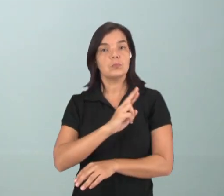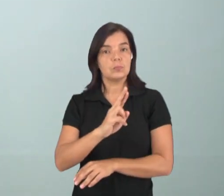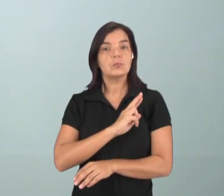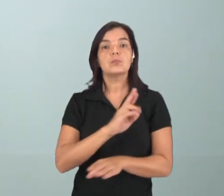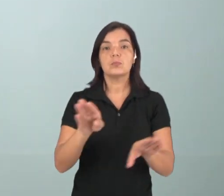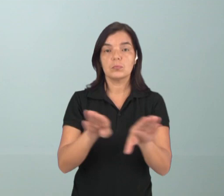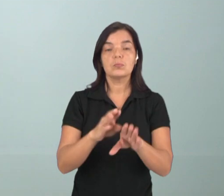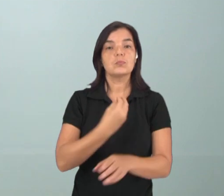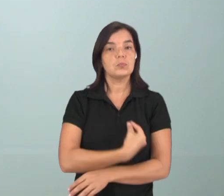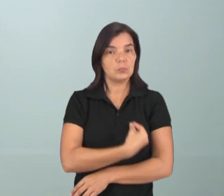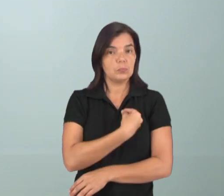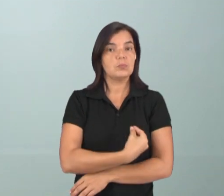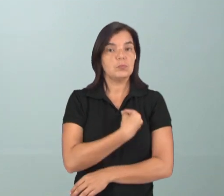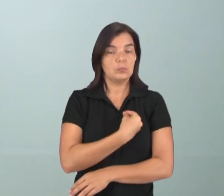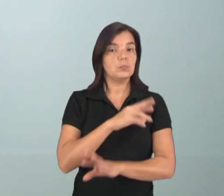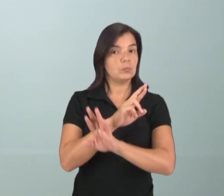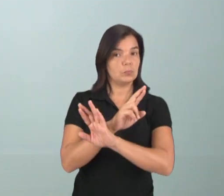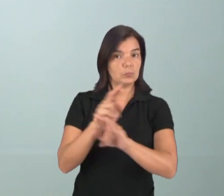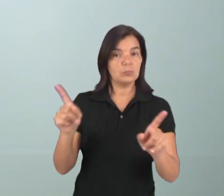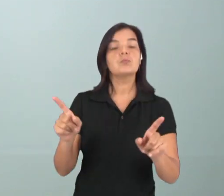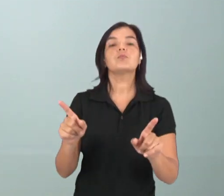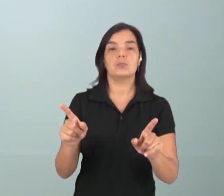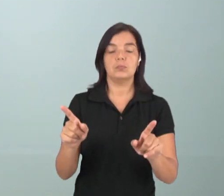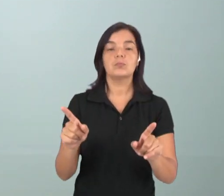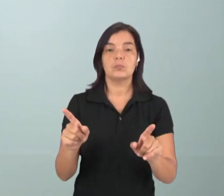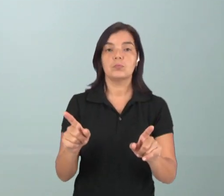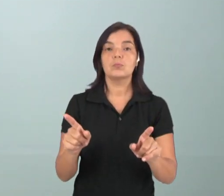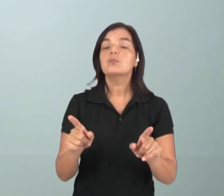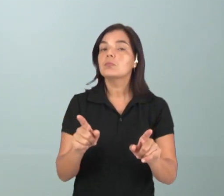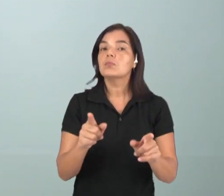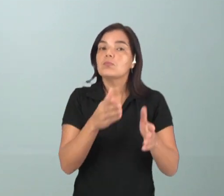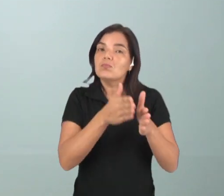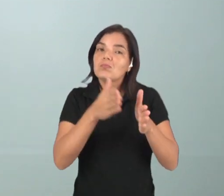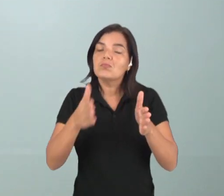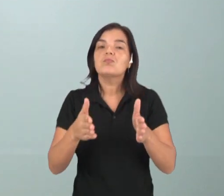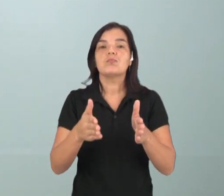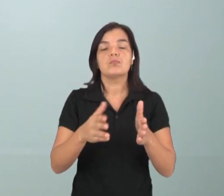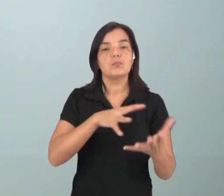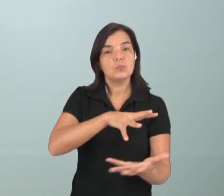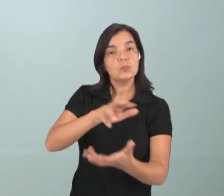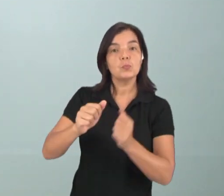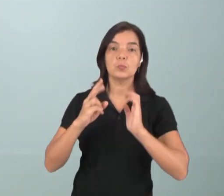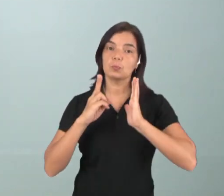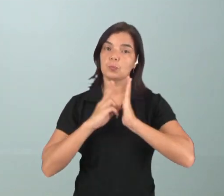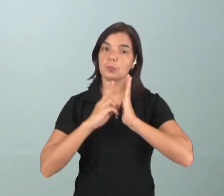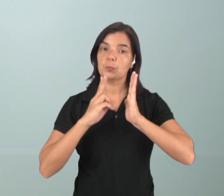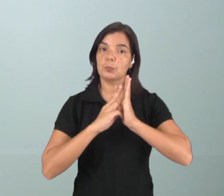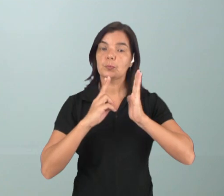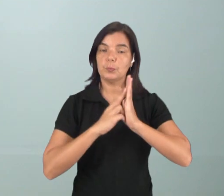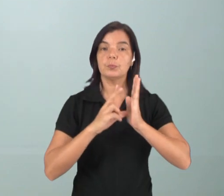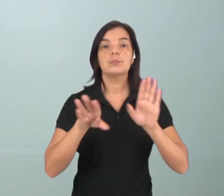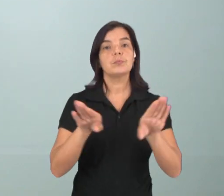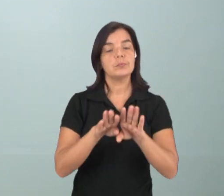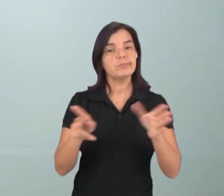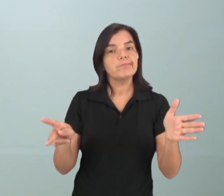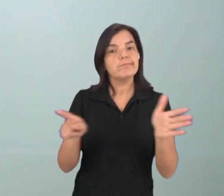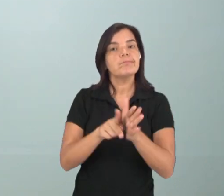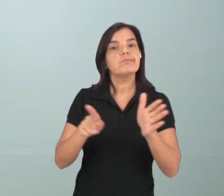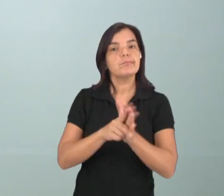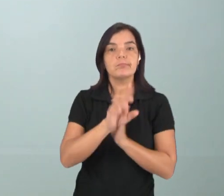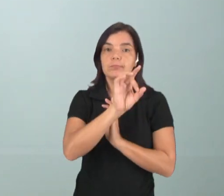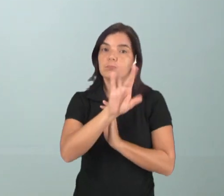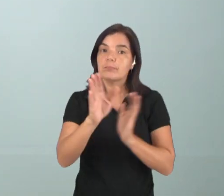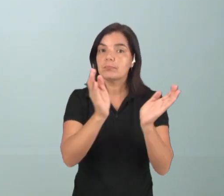religiões, existem formas diferenciadas desses rituais. No caso do mundo indígena, há rituais que são pertencentes a